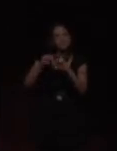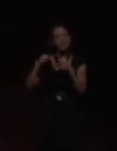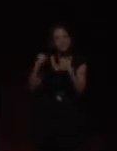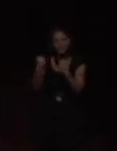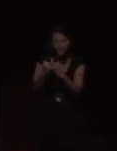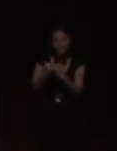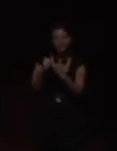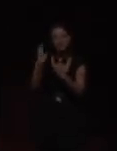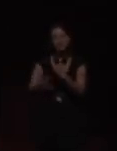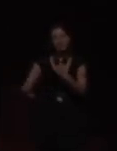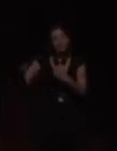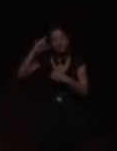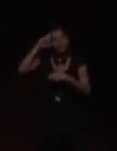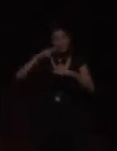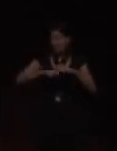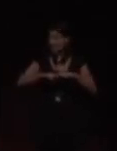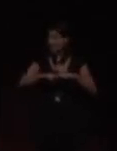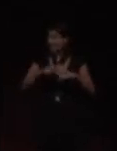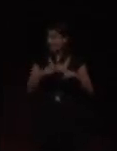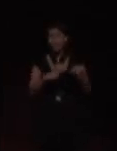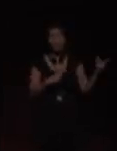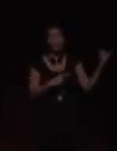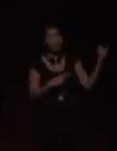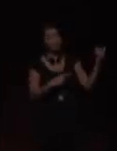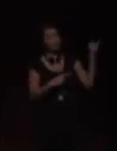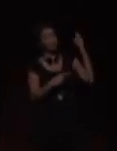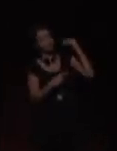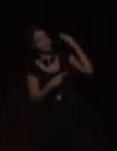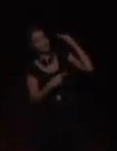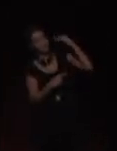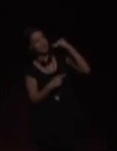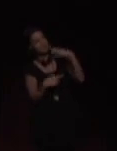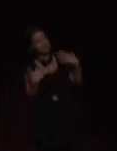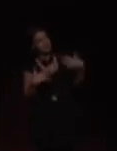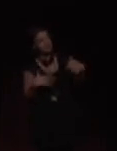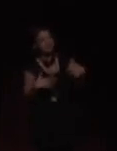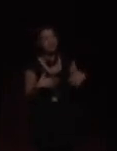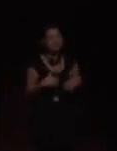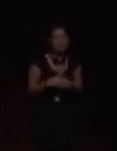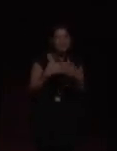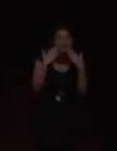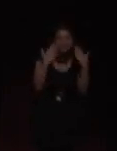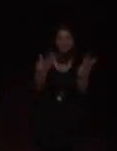Clínica. Ela me deu uma bronca, que eu falei, ela vai me dar uma bronca pública.